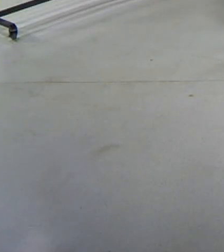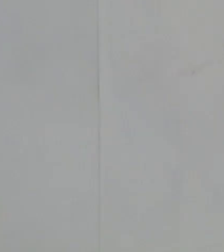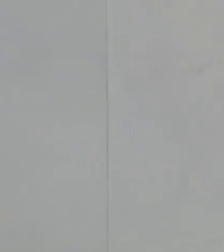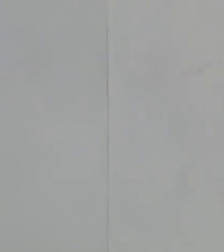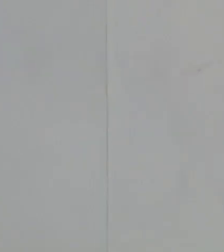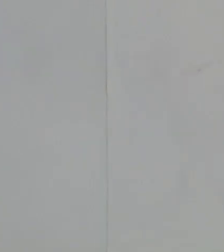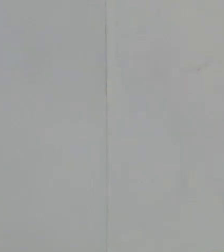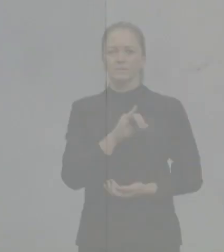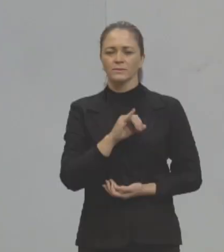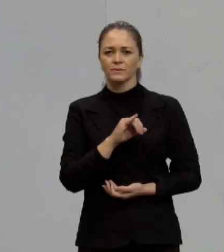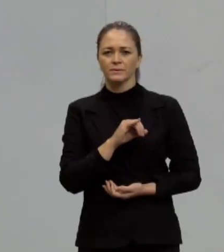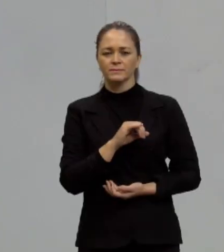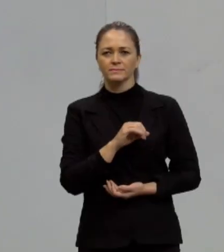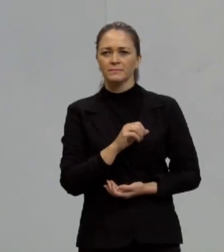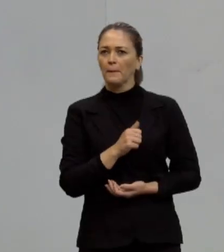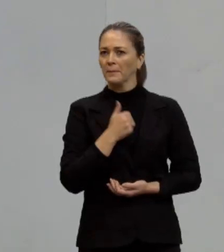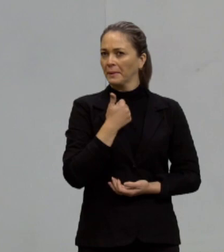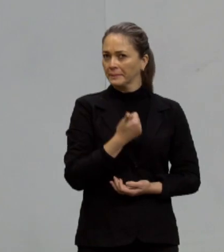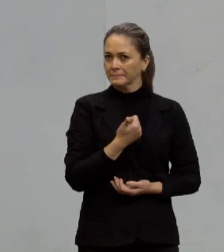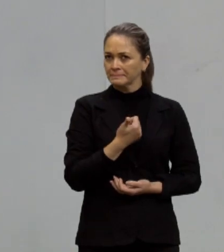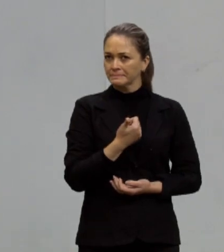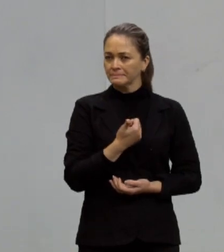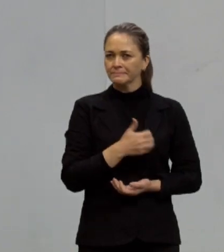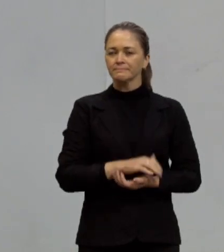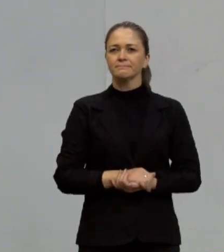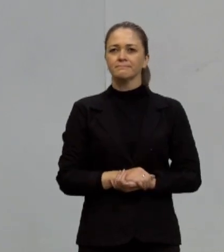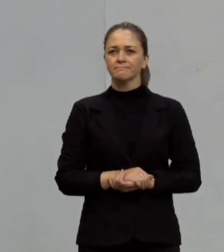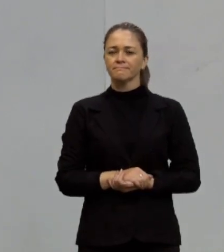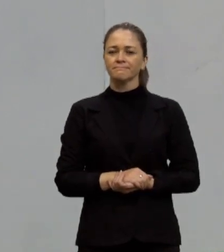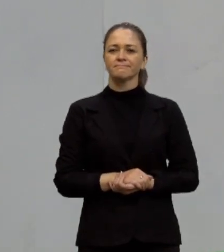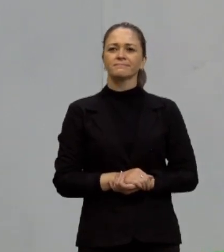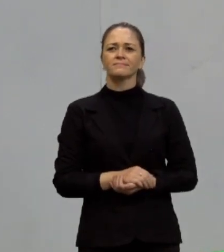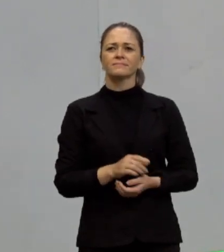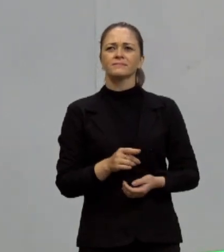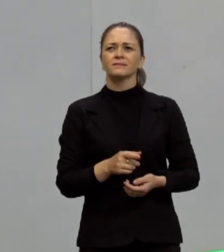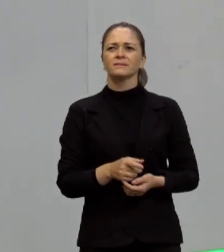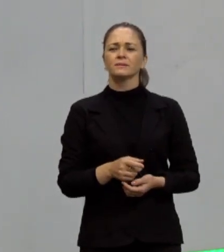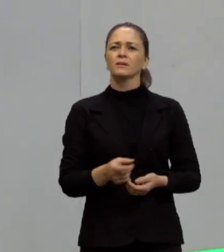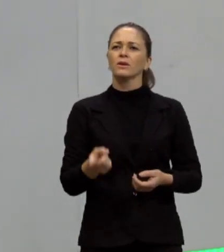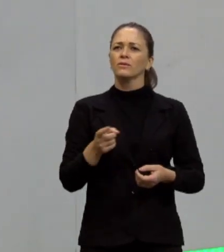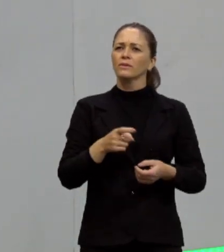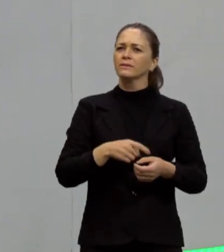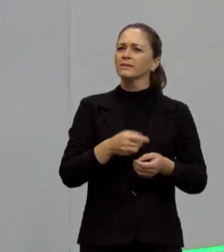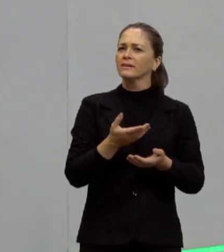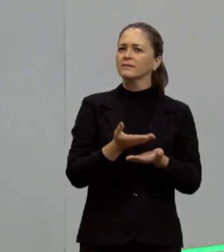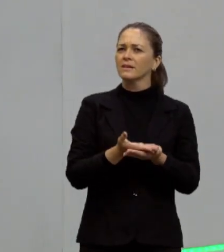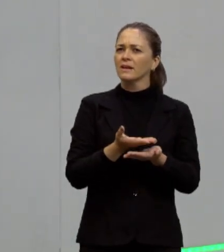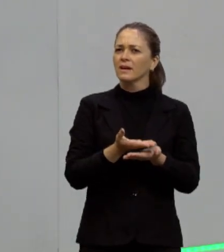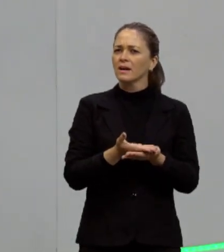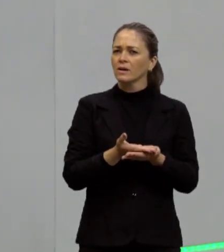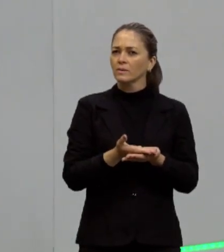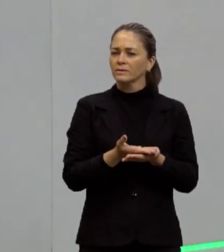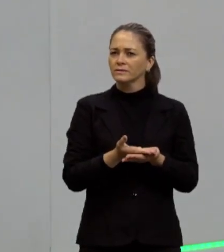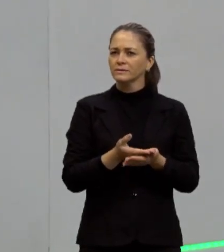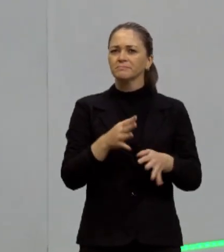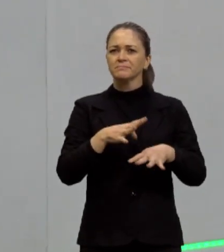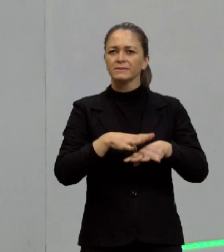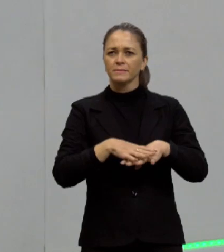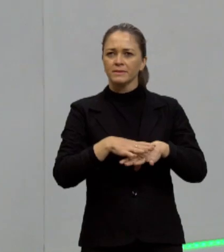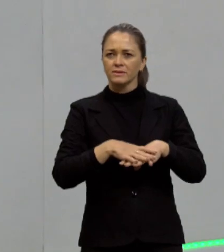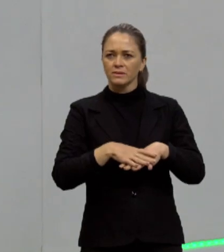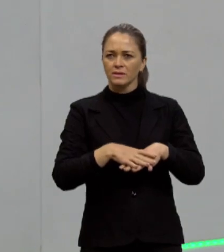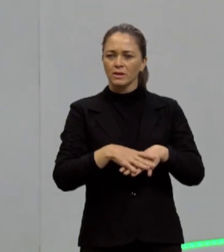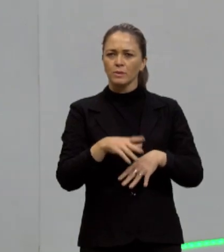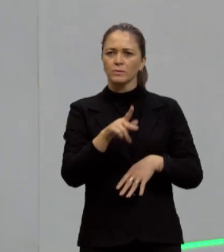Olá, pessoal. Como passaram? Espero que tenham passado bem. Que a gente retornar hoje com a nossa próxima aula de matemática. Eu